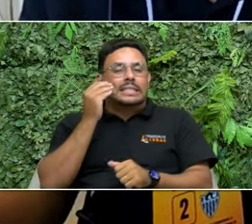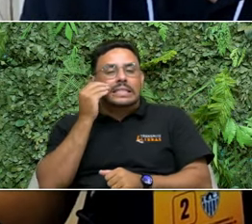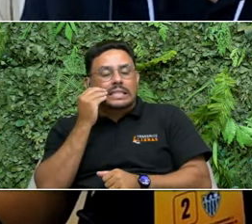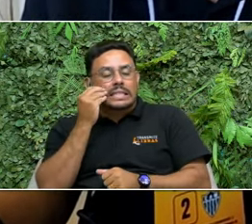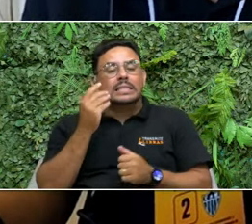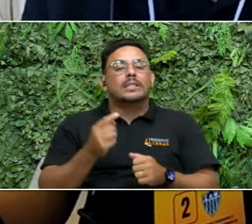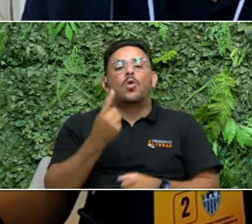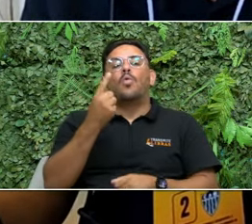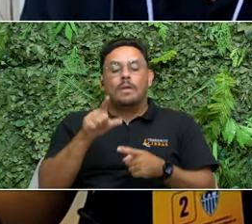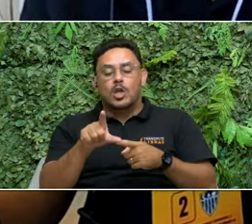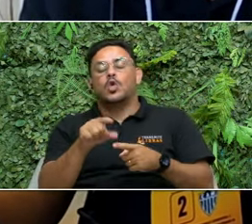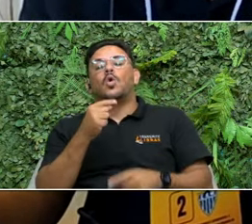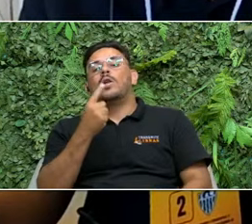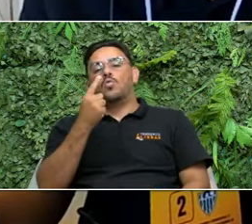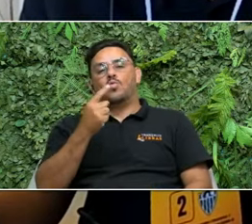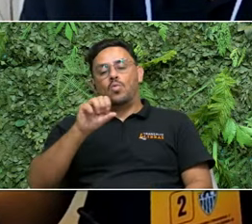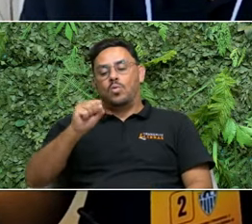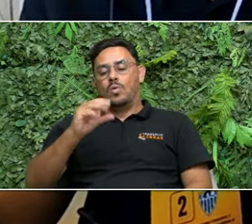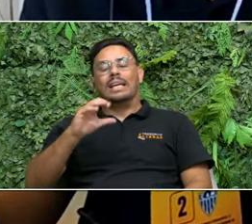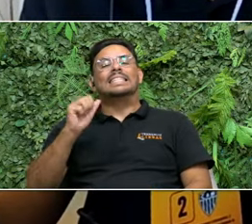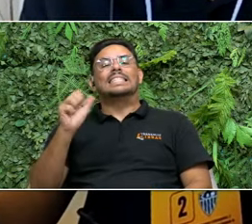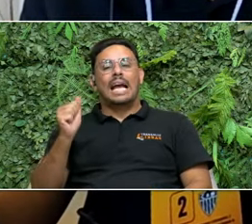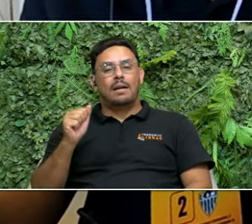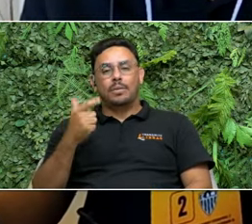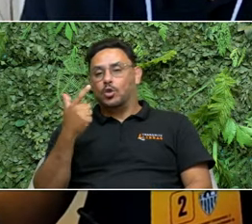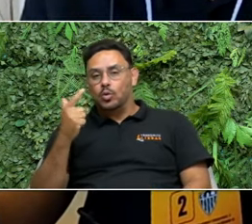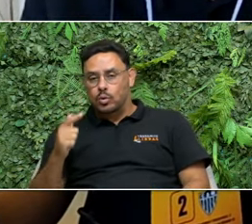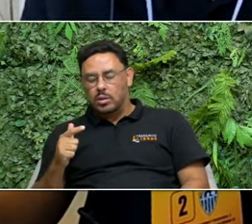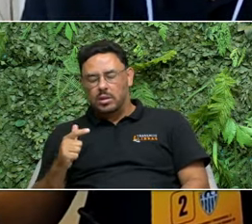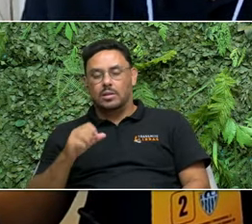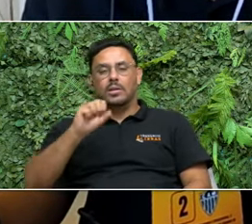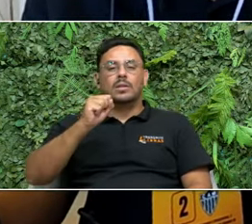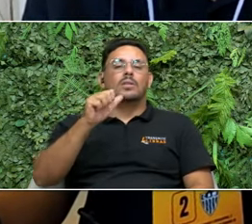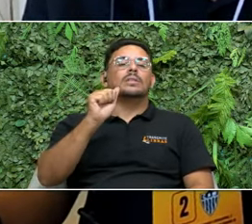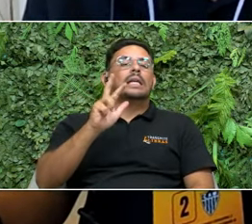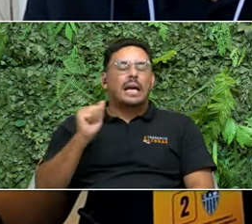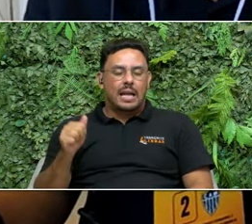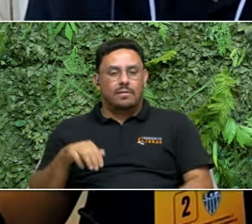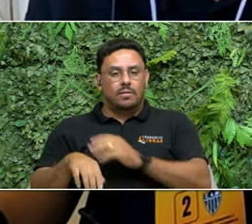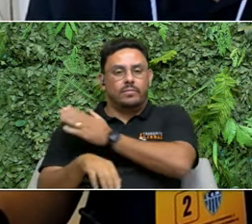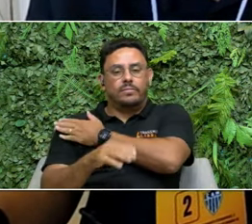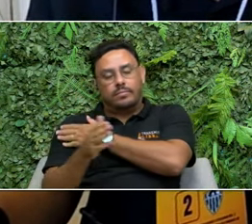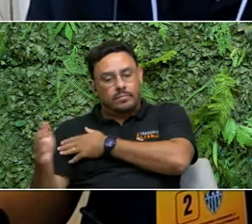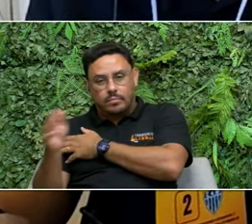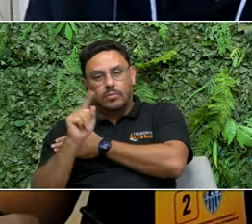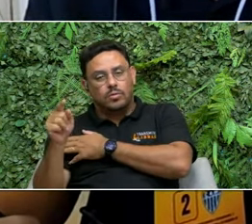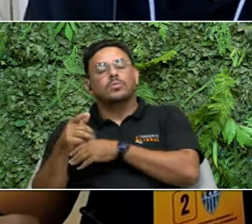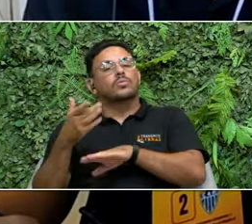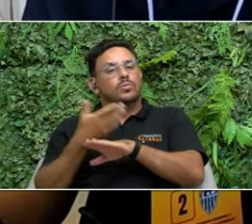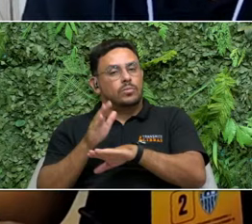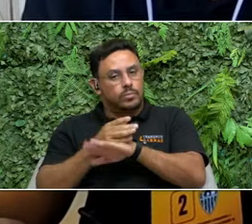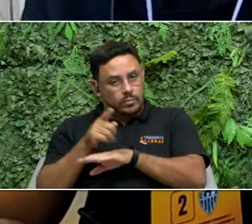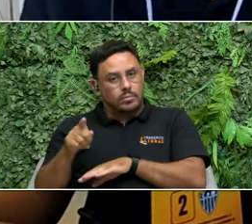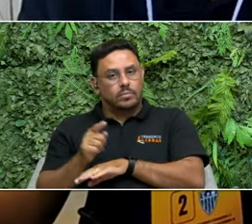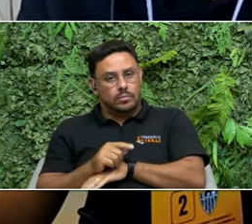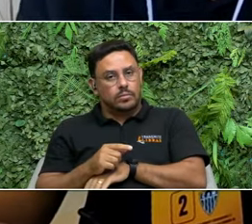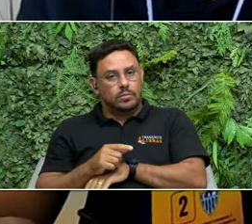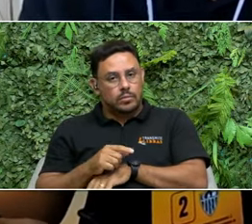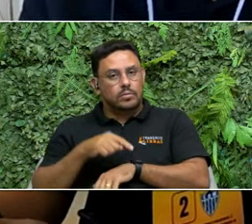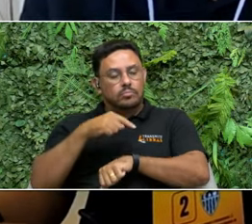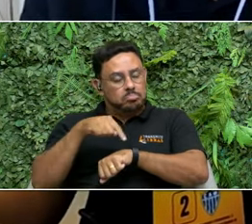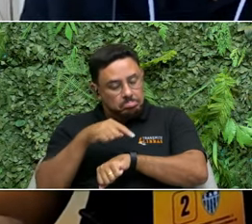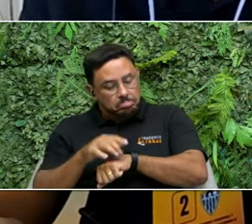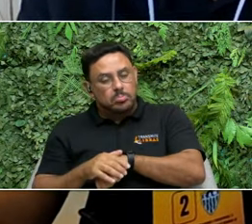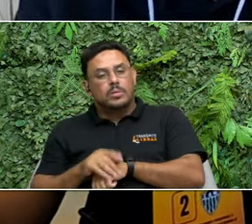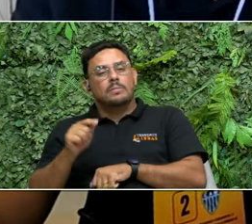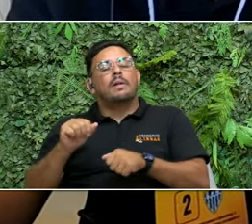delas sem o escarpa e com o saravia na ala direita mas assim Isso foi uma delas treinada na atividade de ontem mas ele